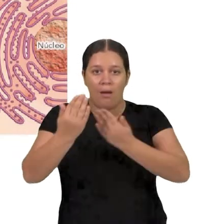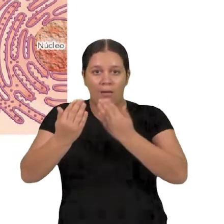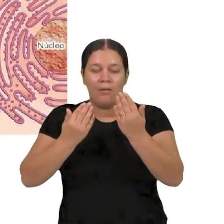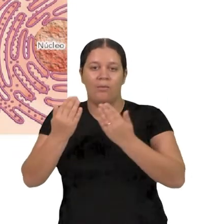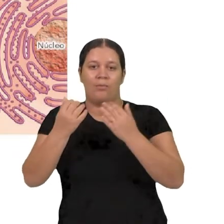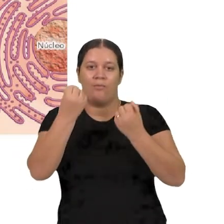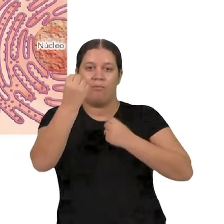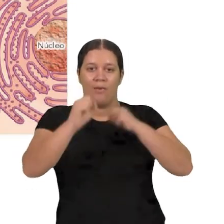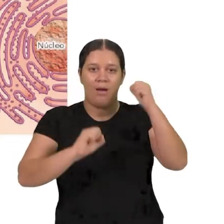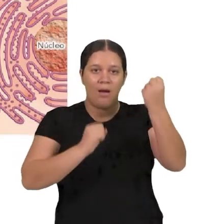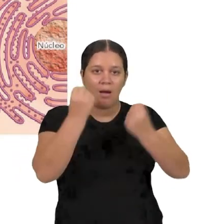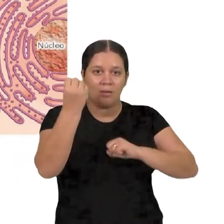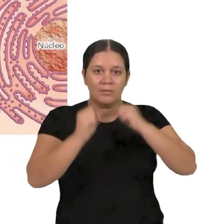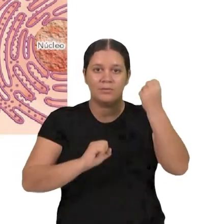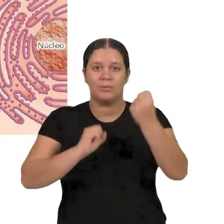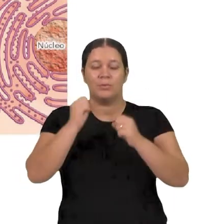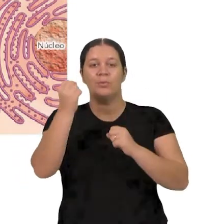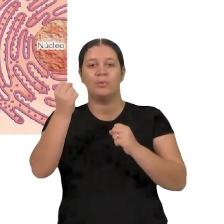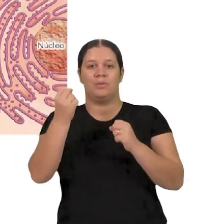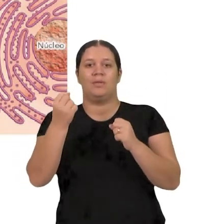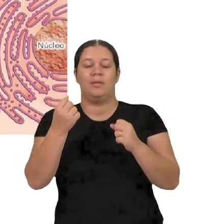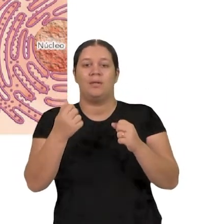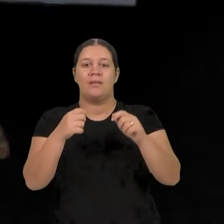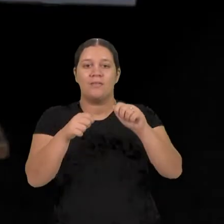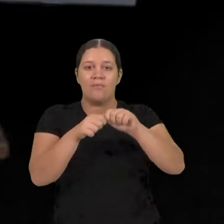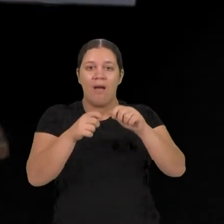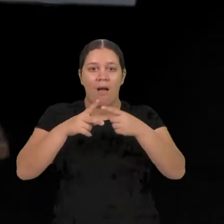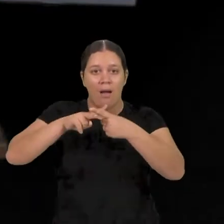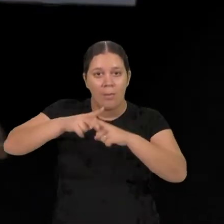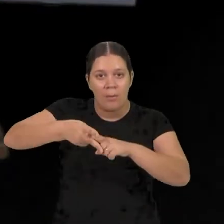os retículos como as máquinas que produzem